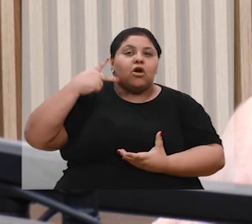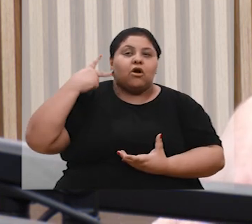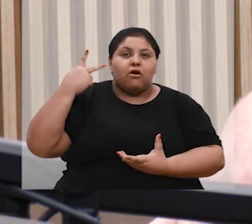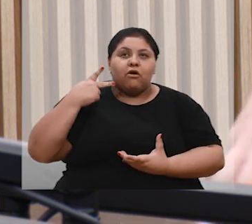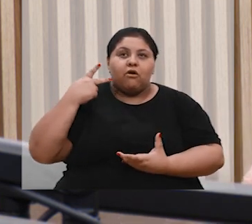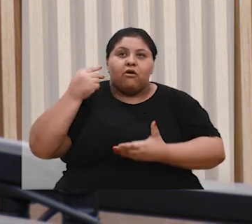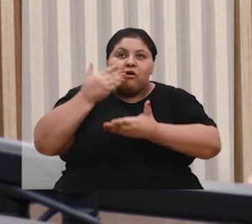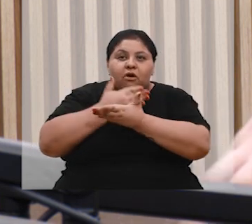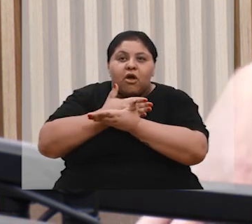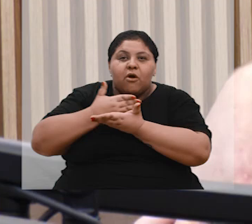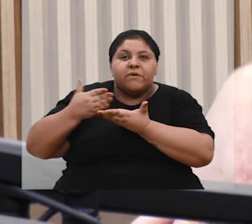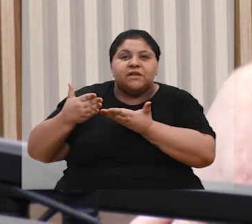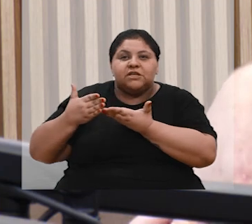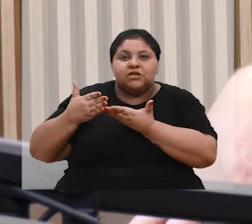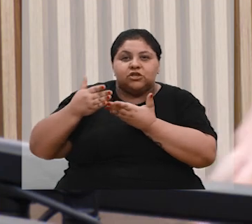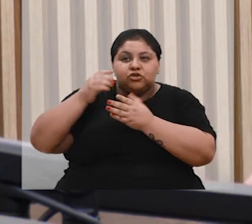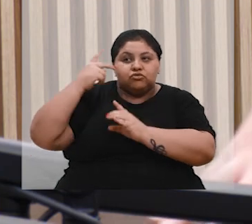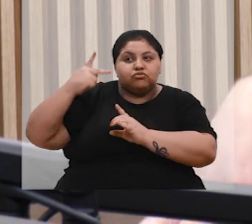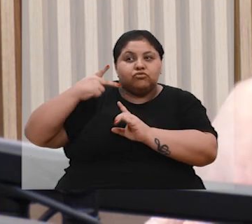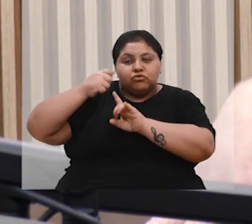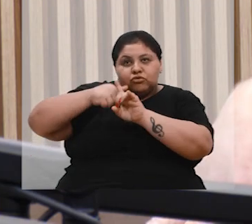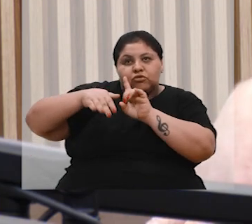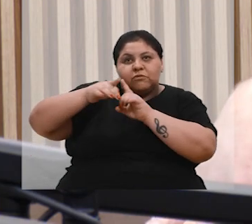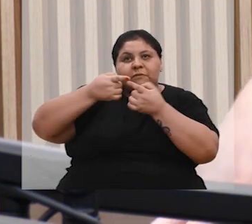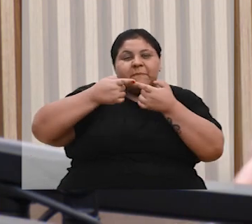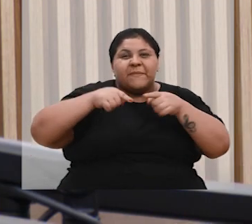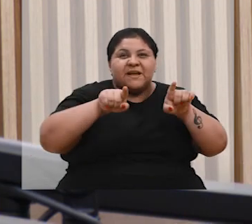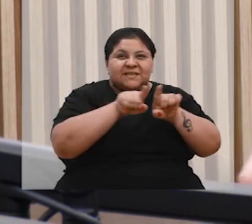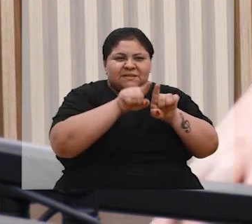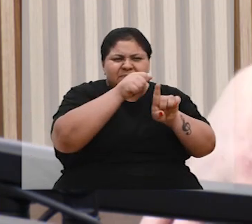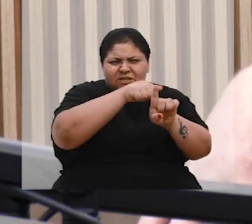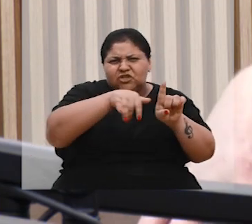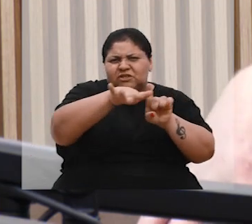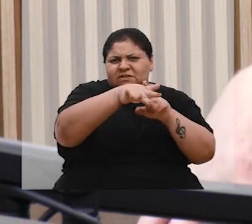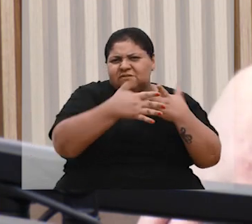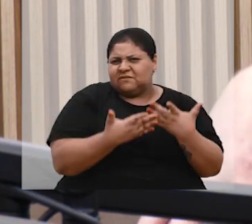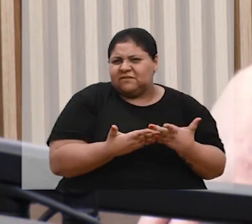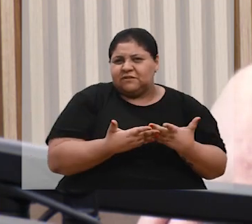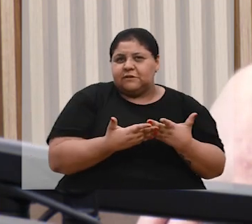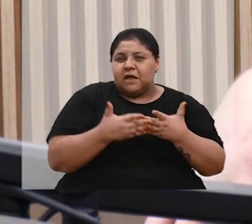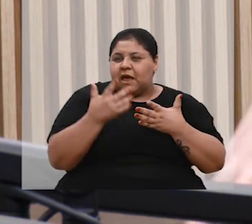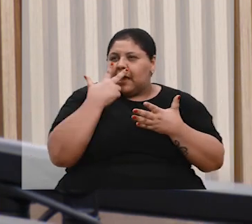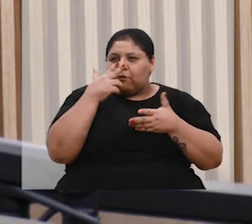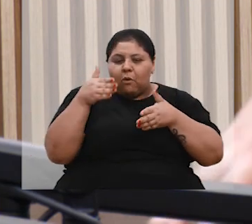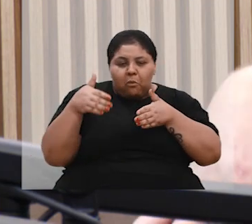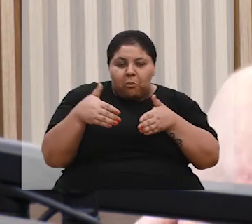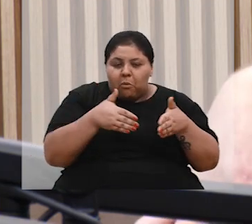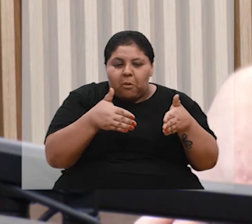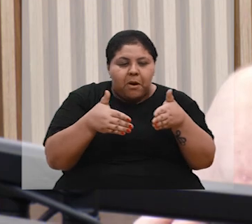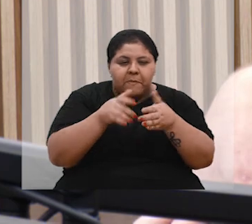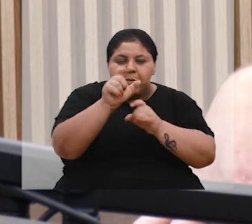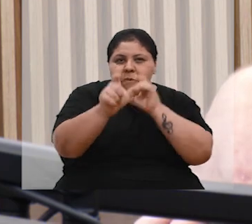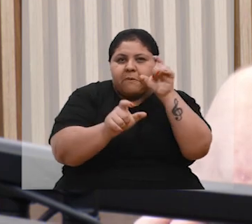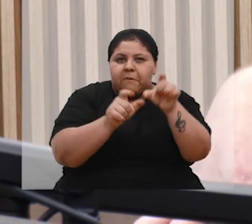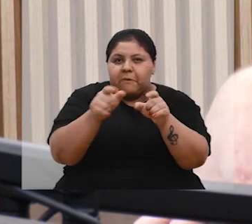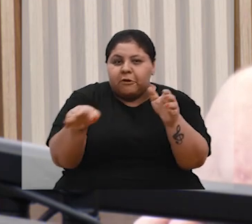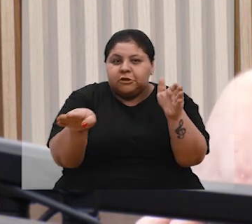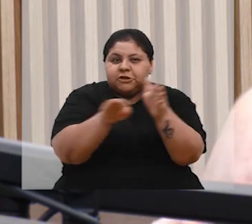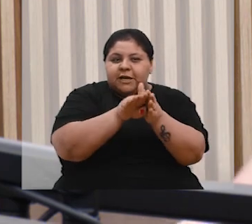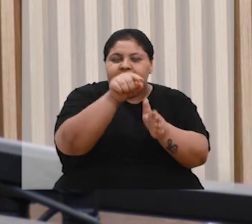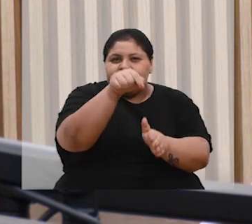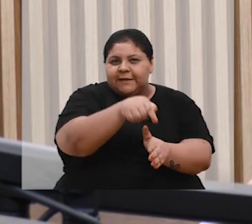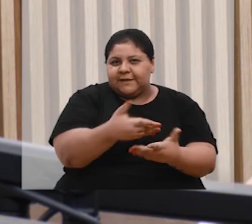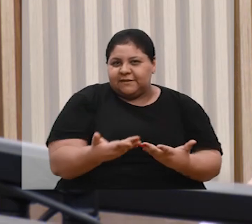O vereador é a porta social, política também, mas eu acho que é mais social. É um caminho para as